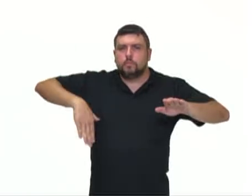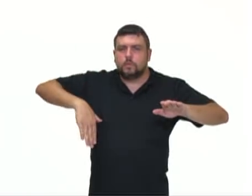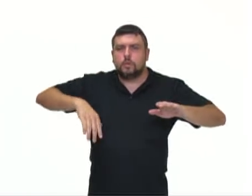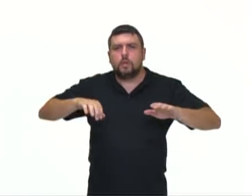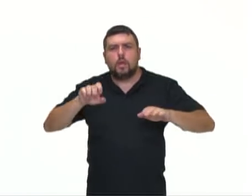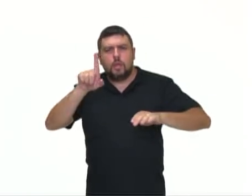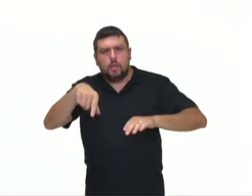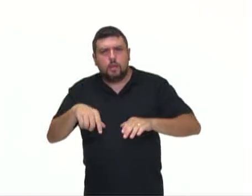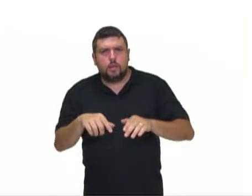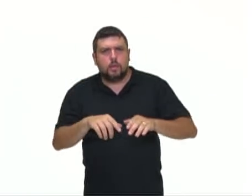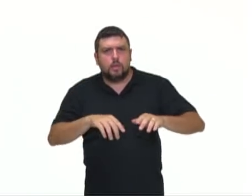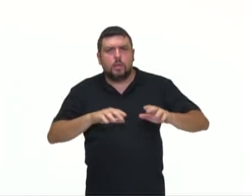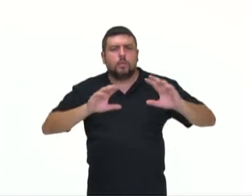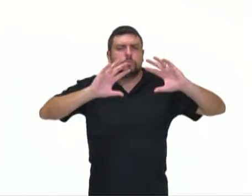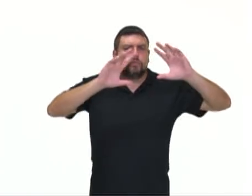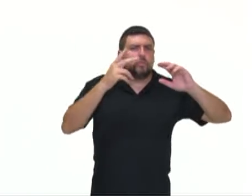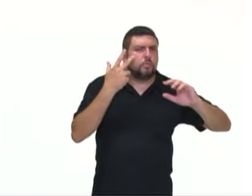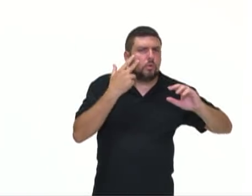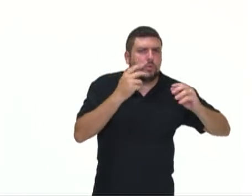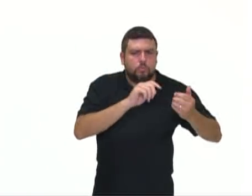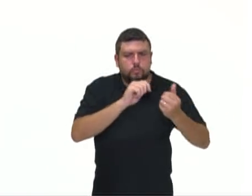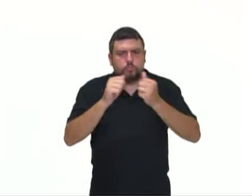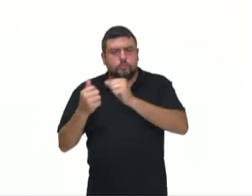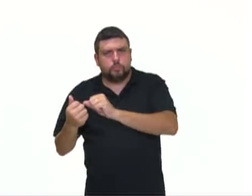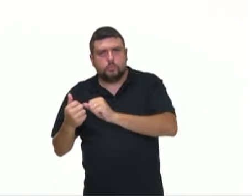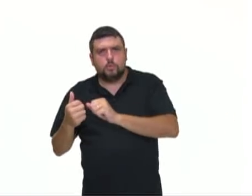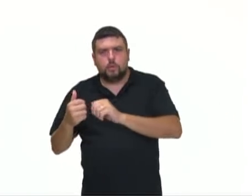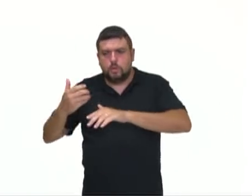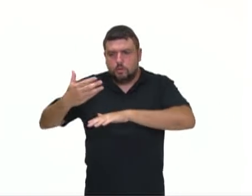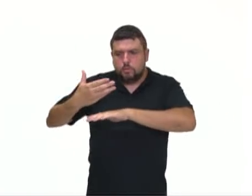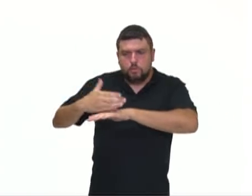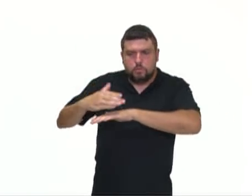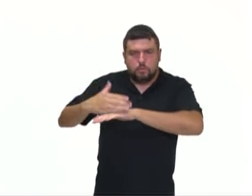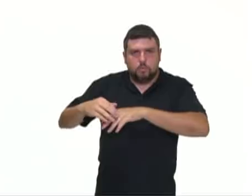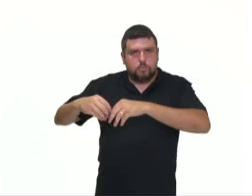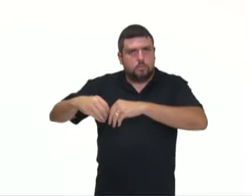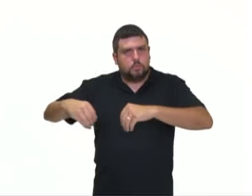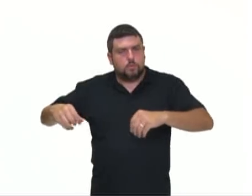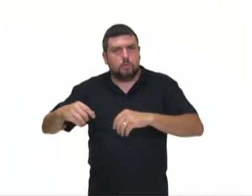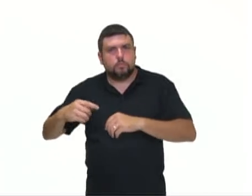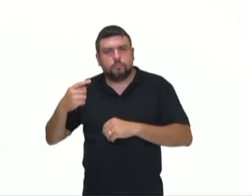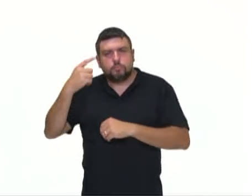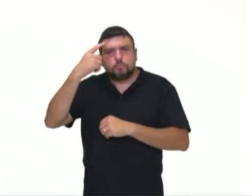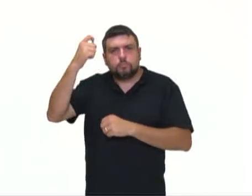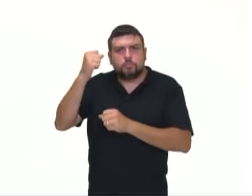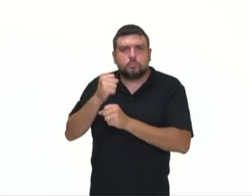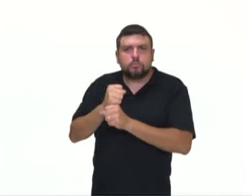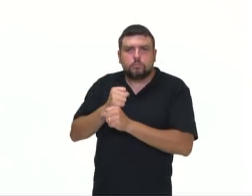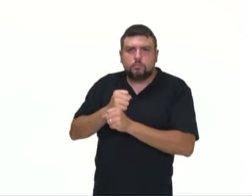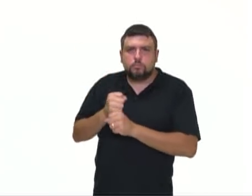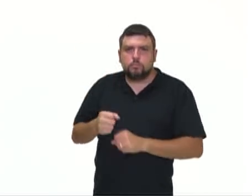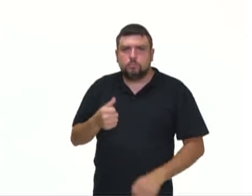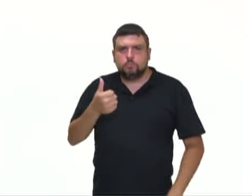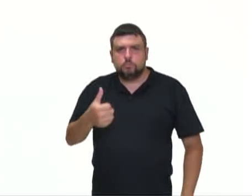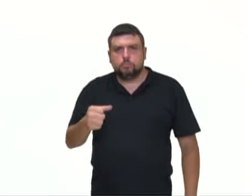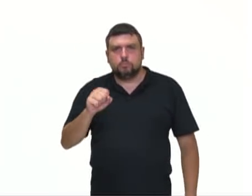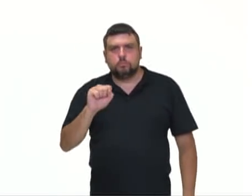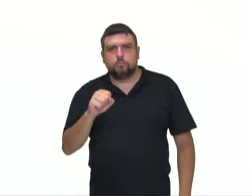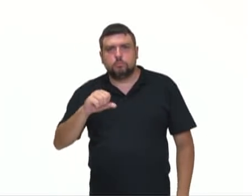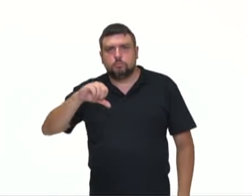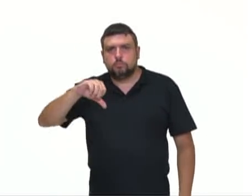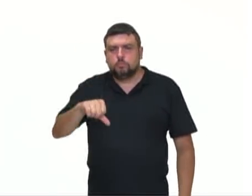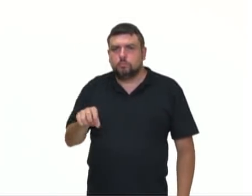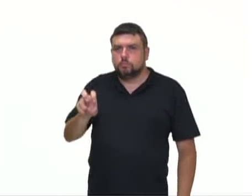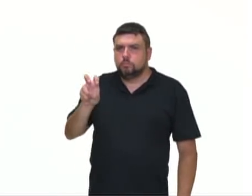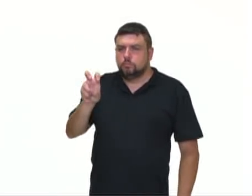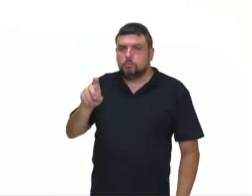quadra. A modalidade praticada na areia ela foi inventada em 1895 nos Estados Unidos, ou seja, no mesmo país que